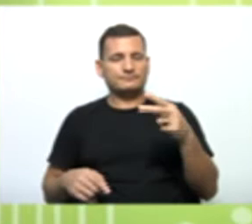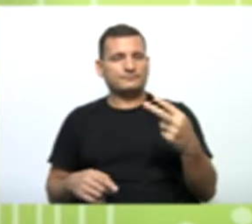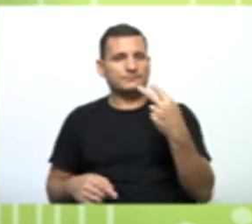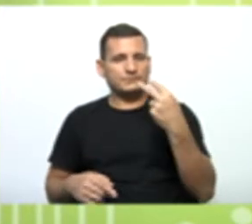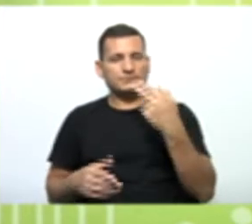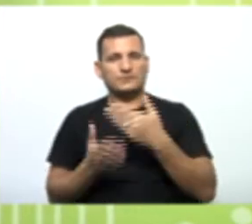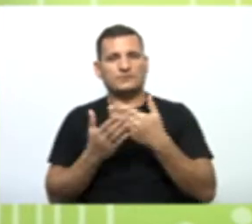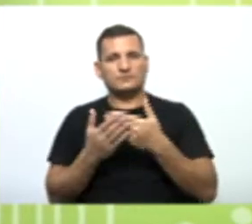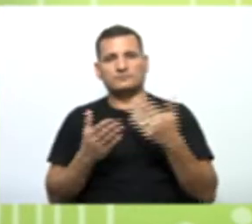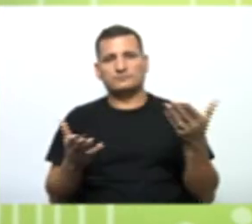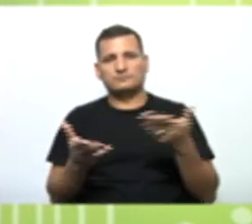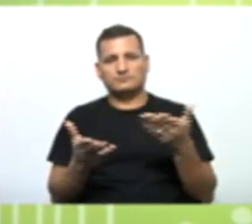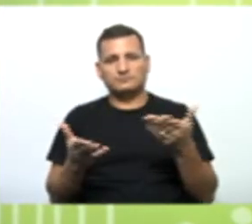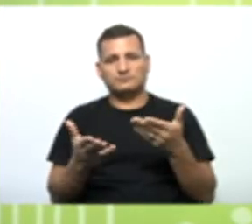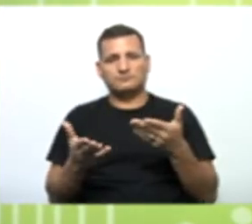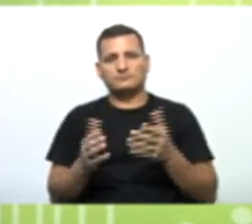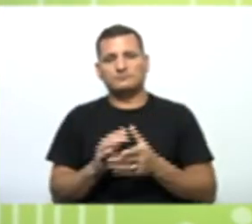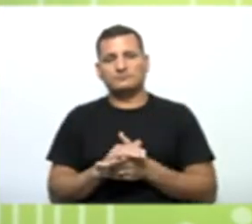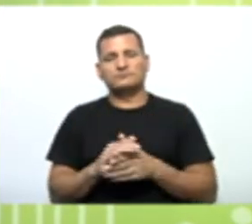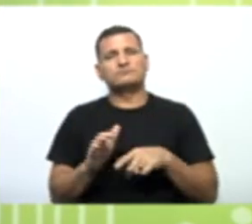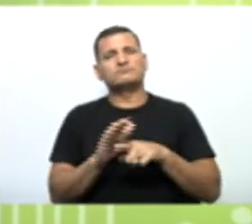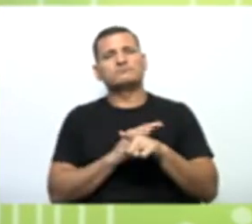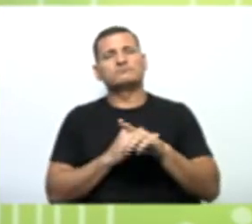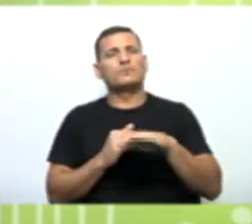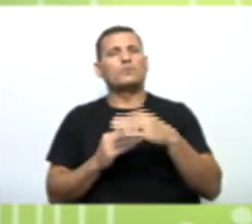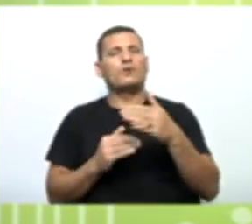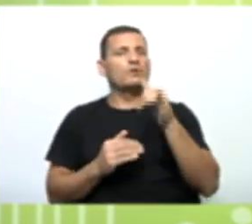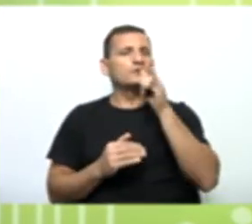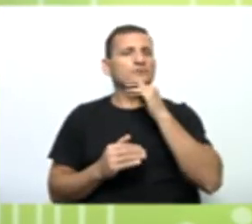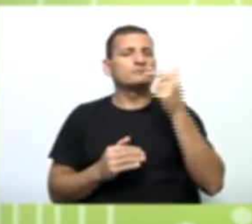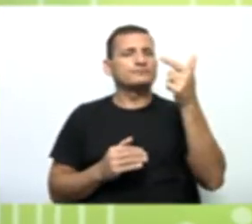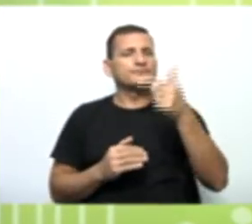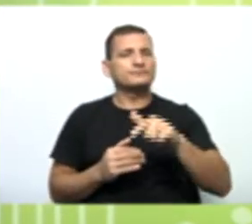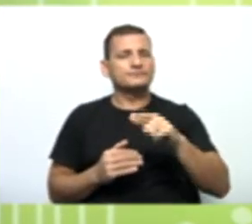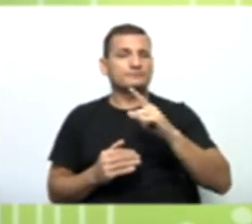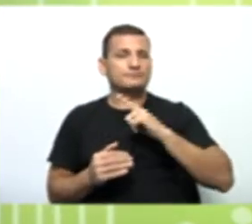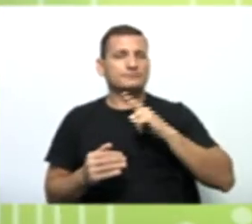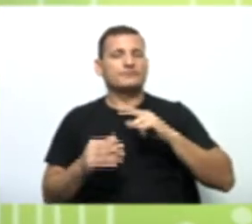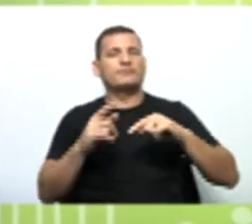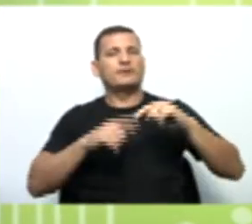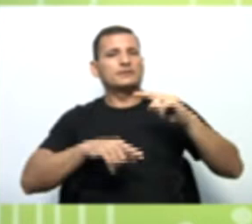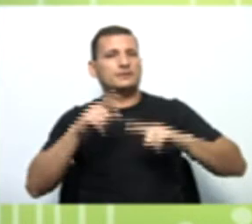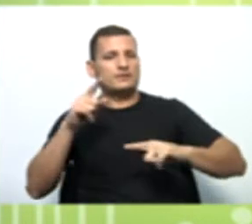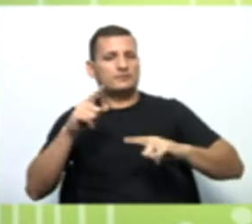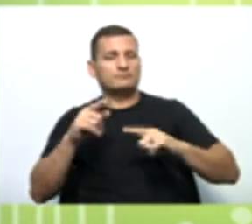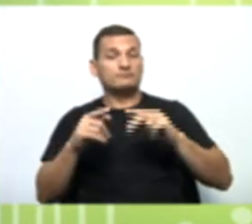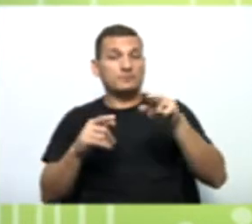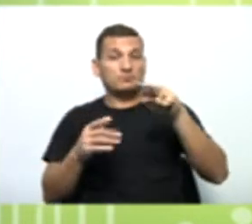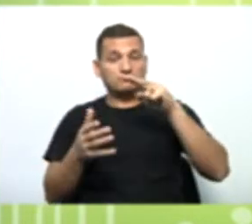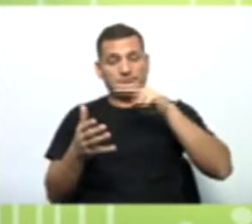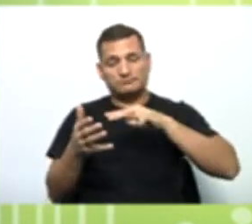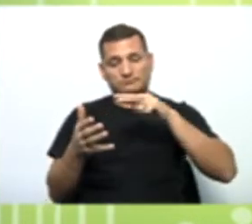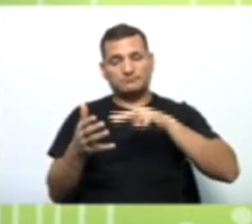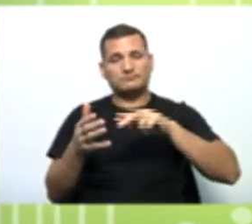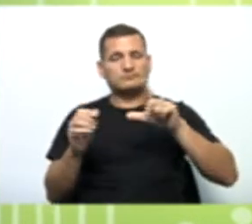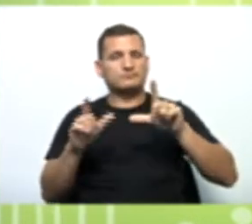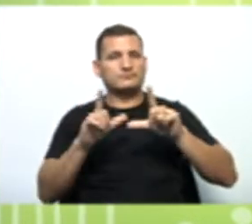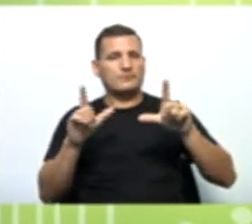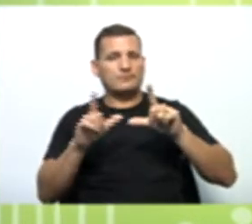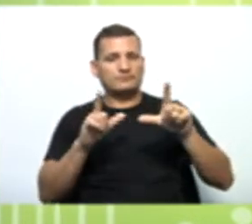nossa aula, qual foi o exemplo de repetição que está no nosso material? Né? Dê uma olhada aqui no nosso